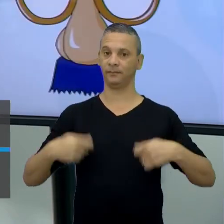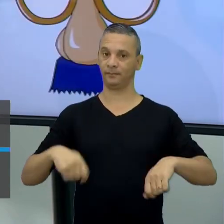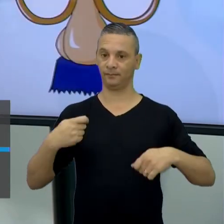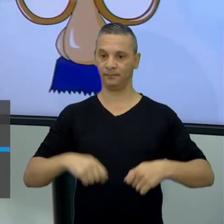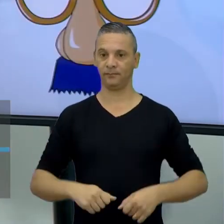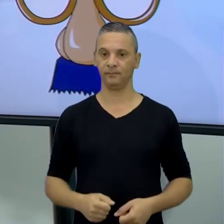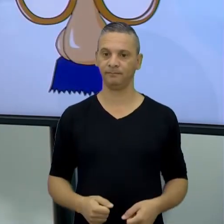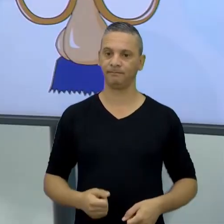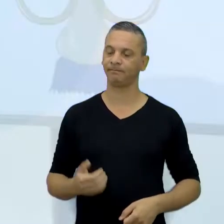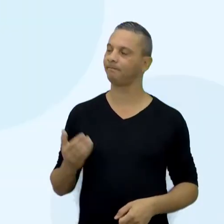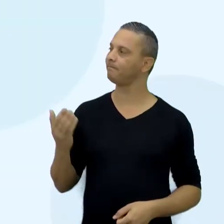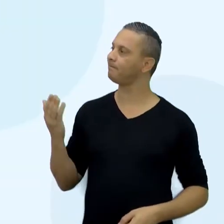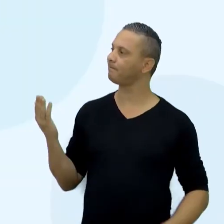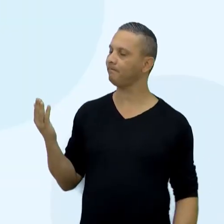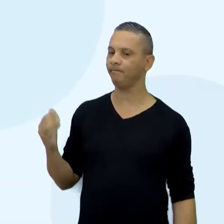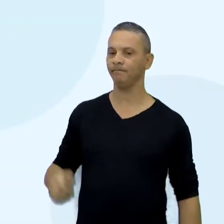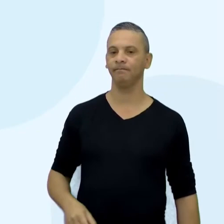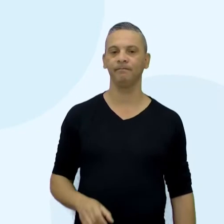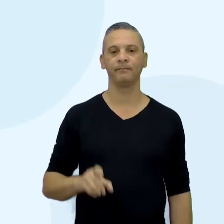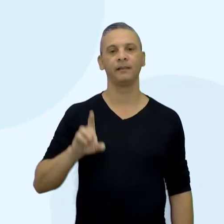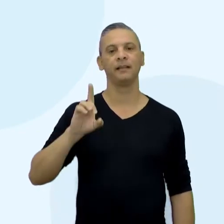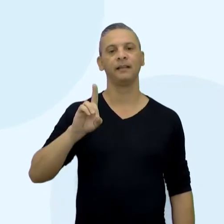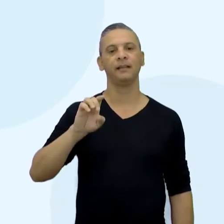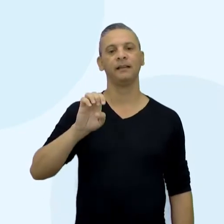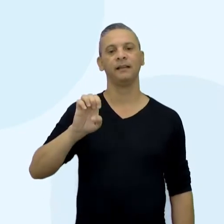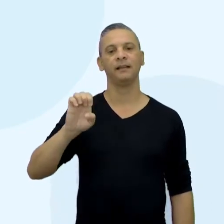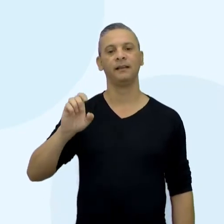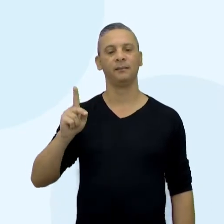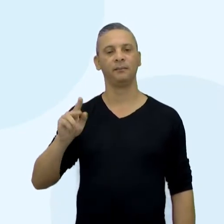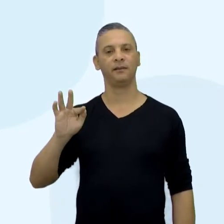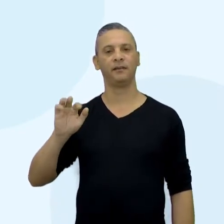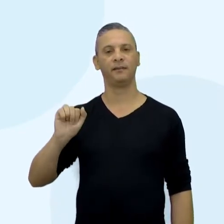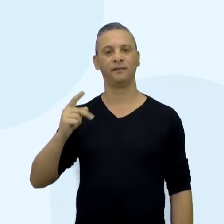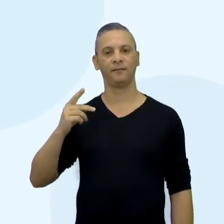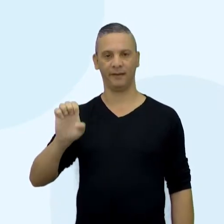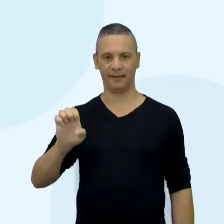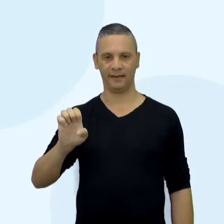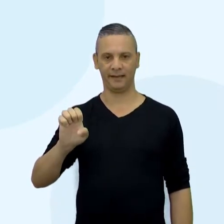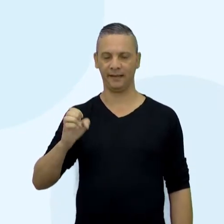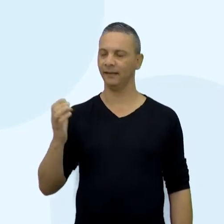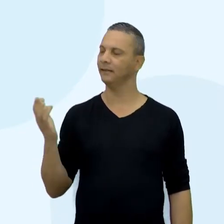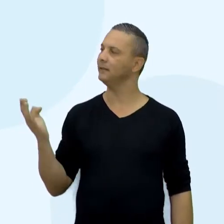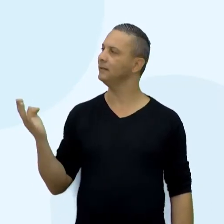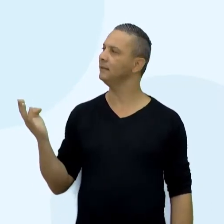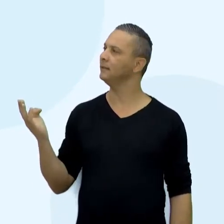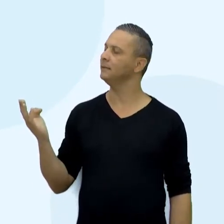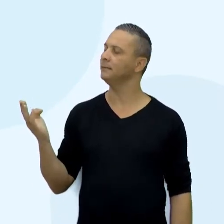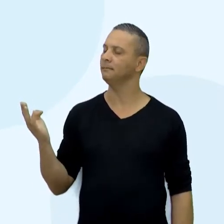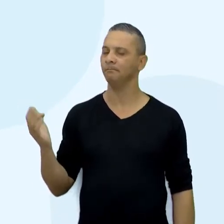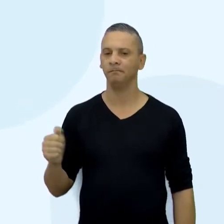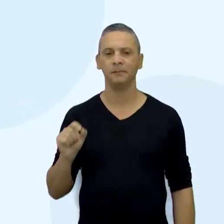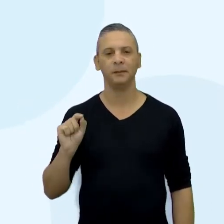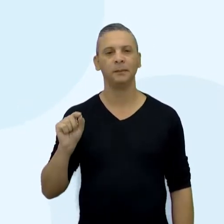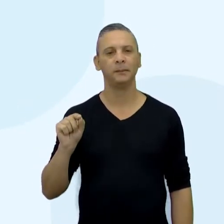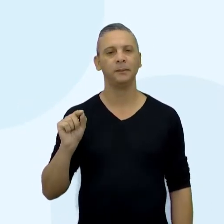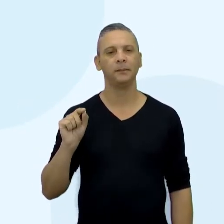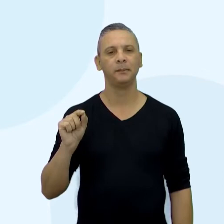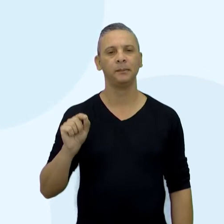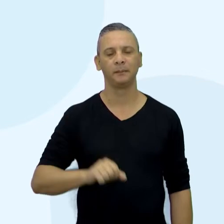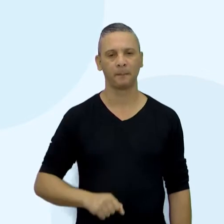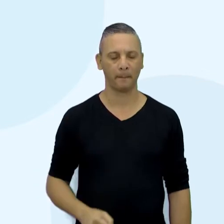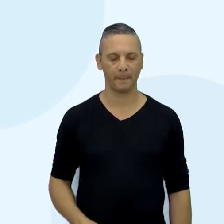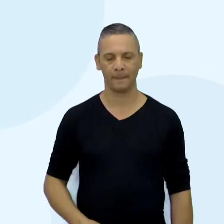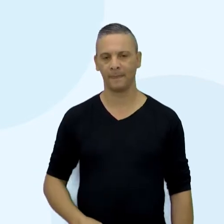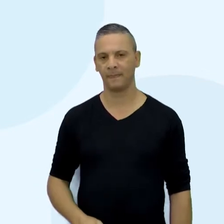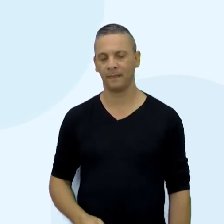Fundamental. Deepfake, isso aqui é importantíssimo. Deepfake. A gente conversou antes sobre isso, deepfake. Deepfake é o quê? Deepfake